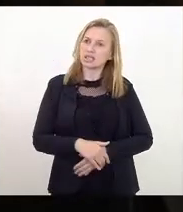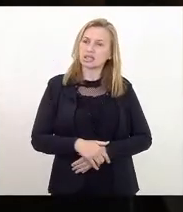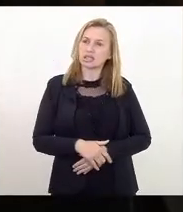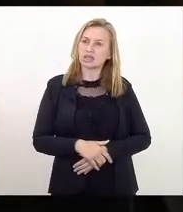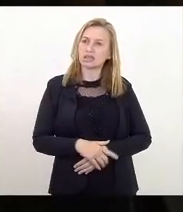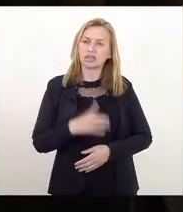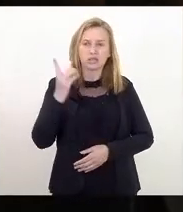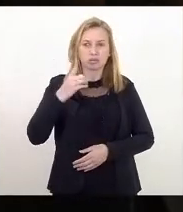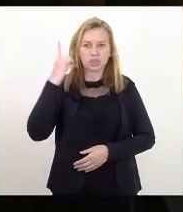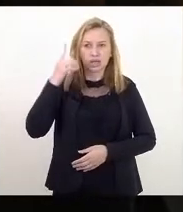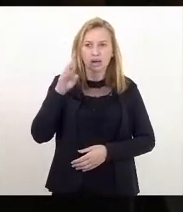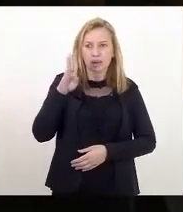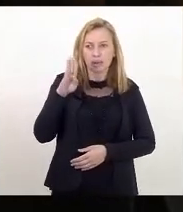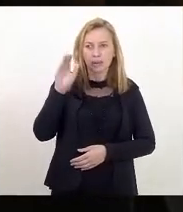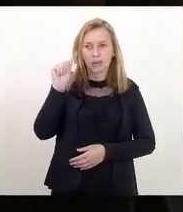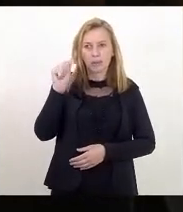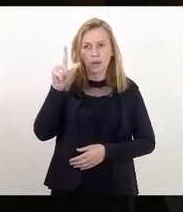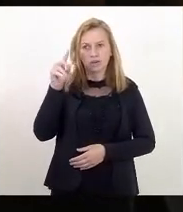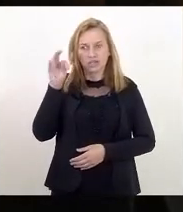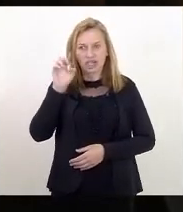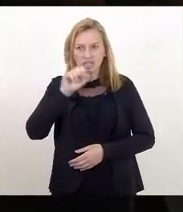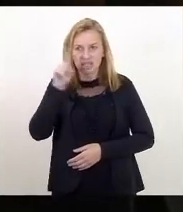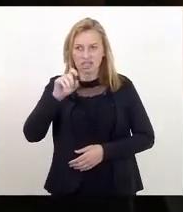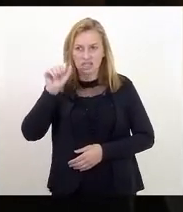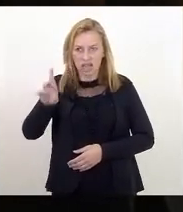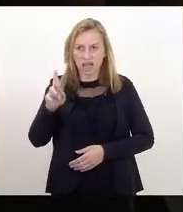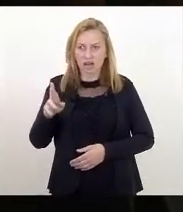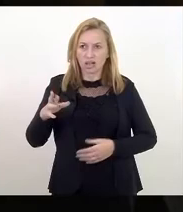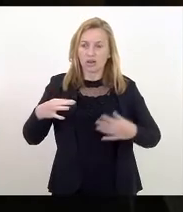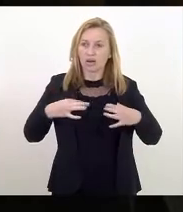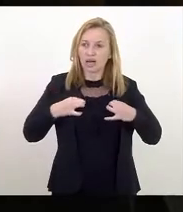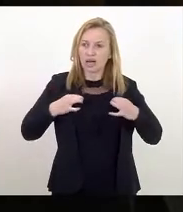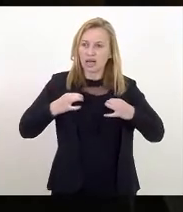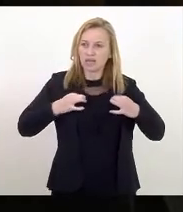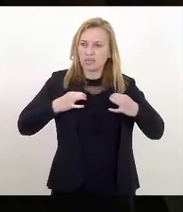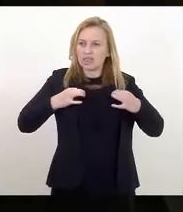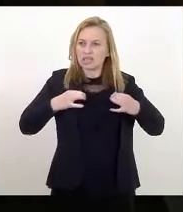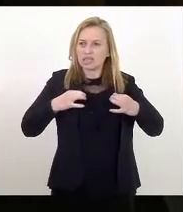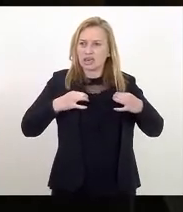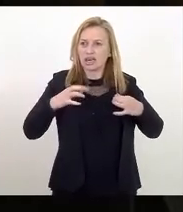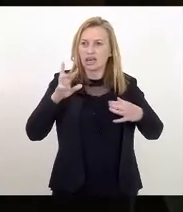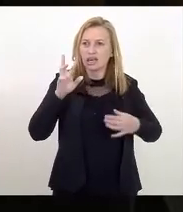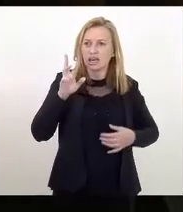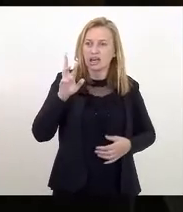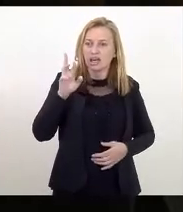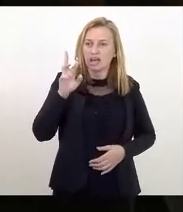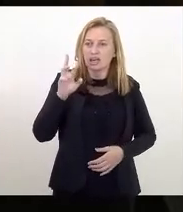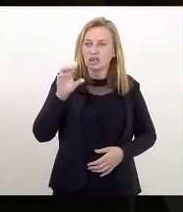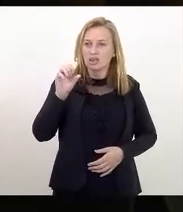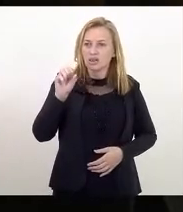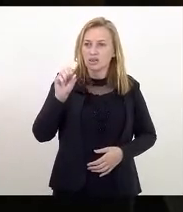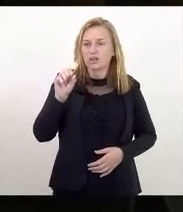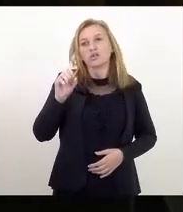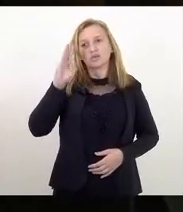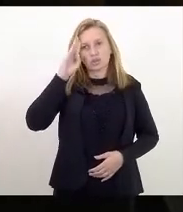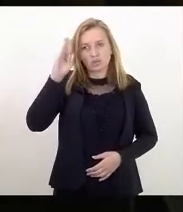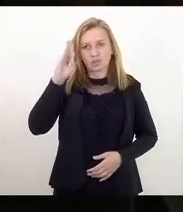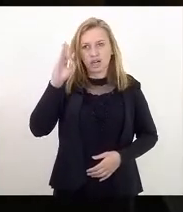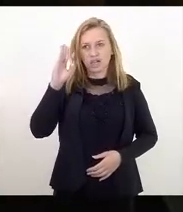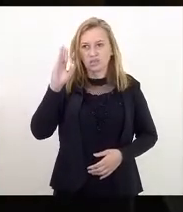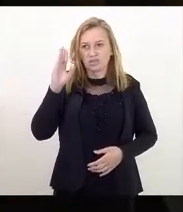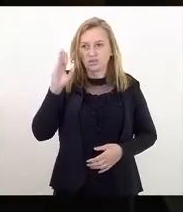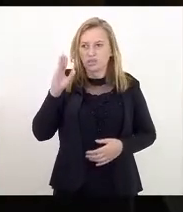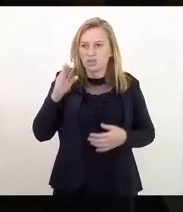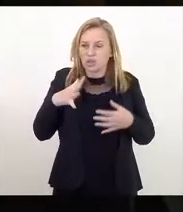com uma camisa de recruta toda encardida. E eu tinha muita dificuldade